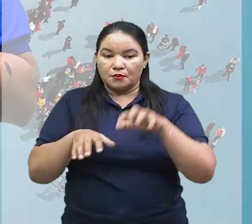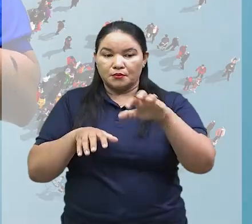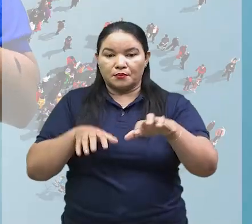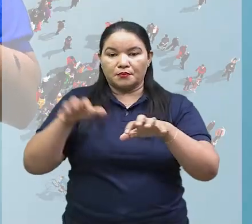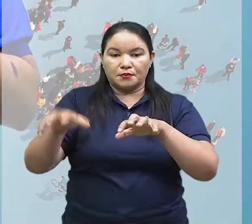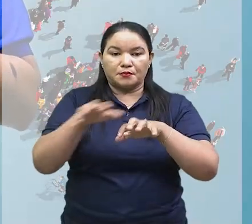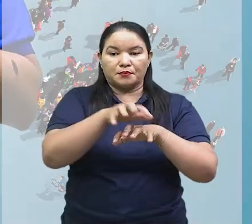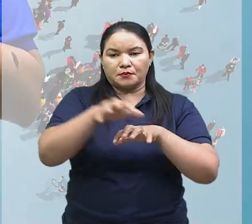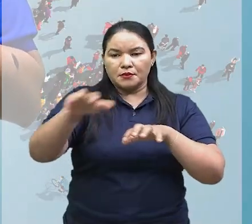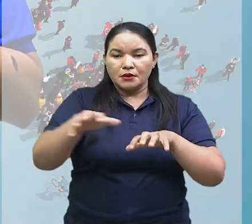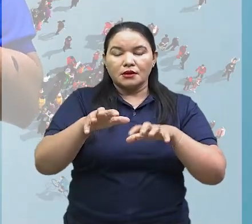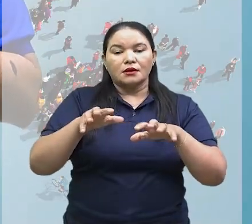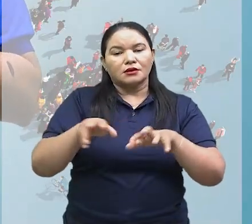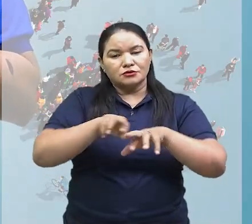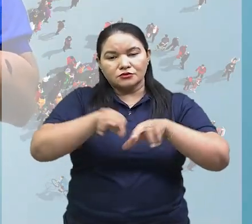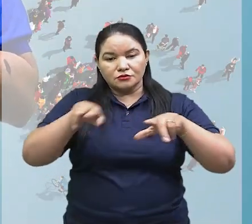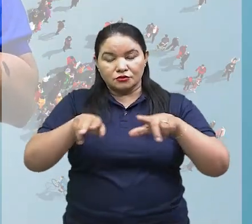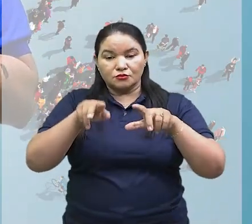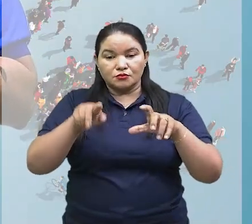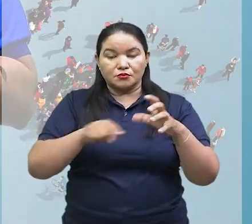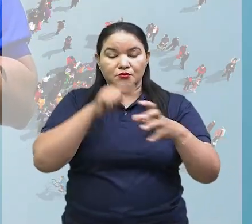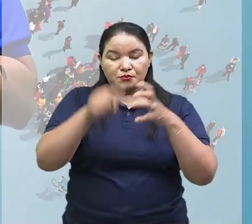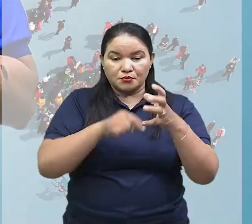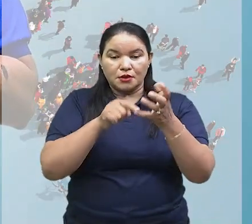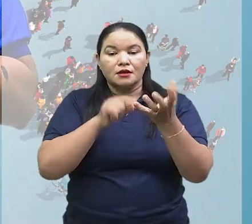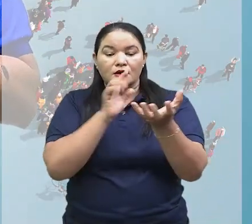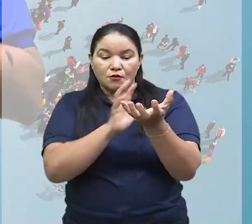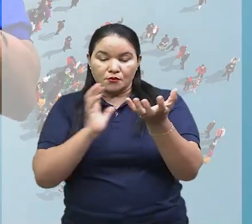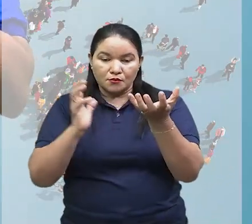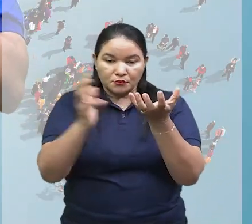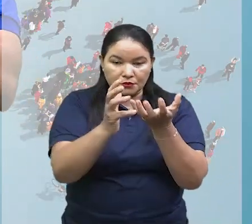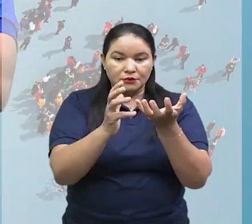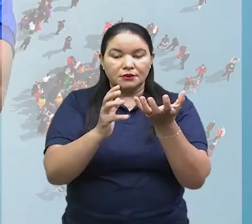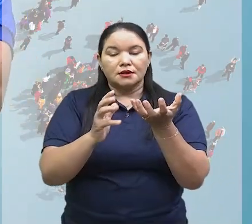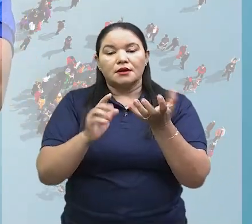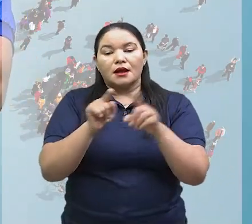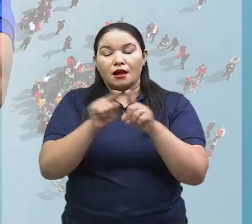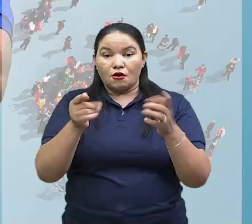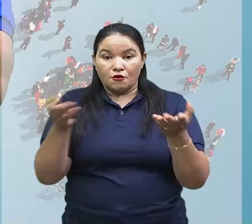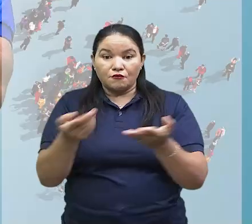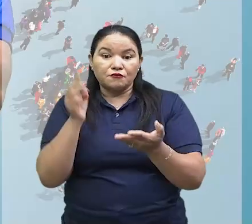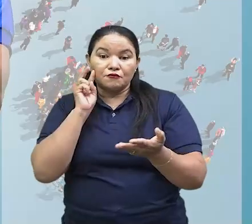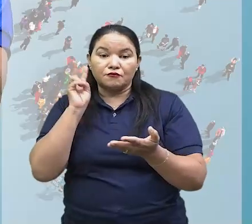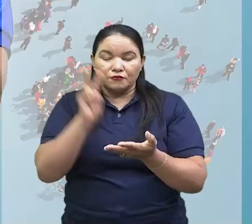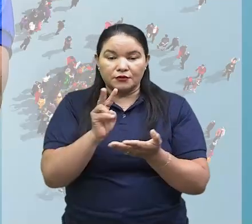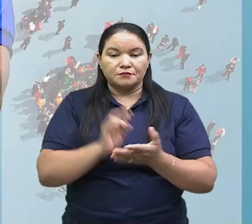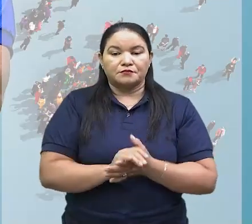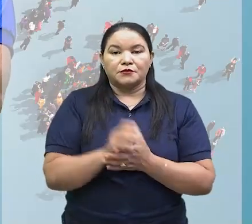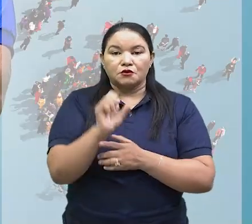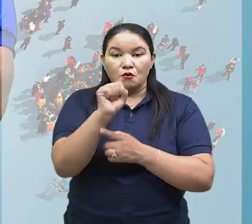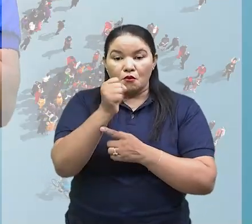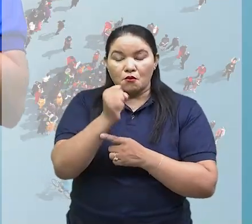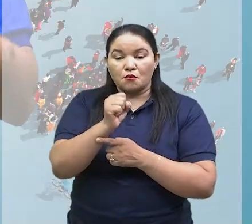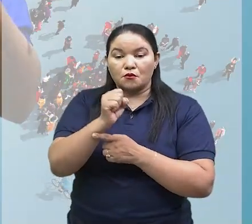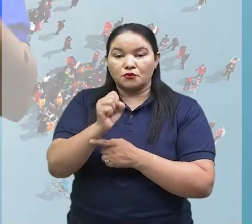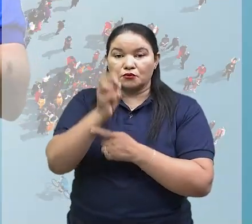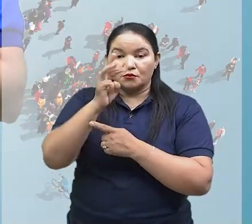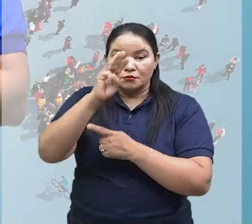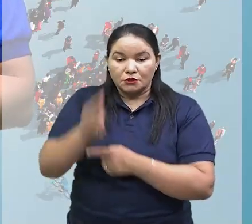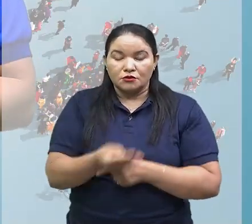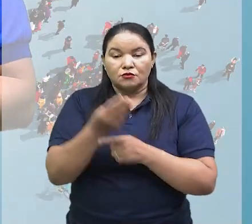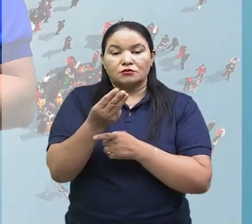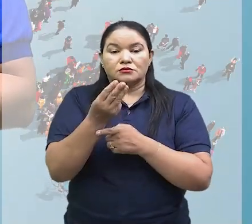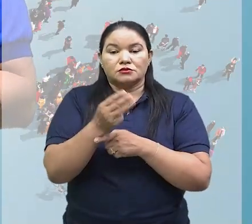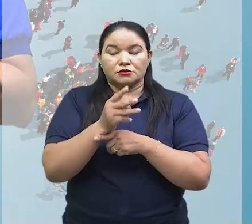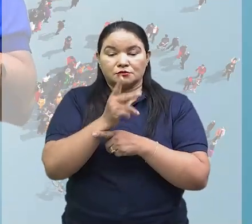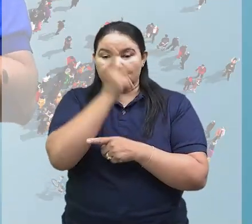forma irregular aí nos continentes, né? E a gente observa que 8 bilhões de habitantes, com